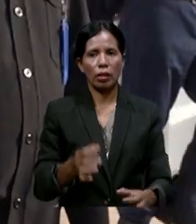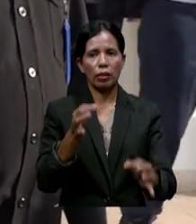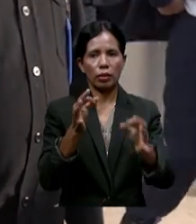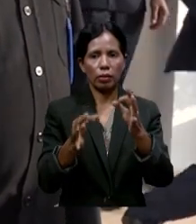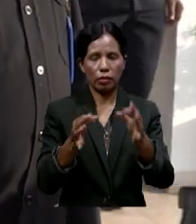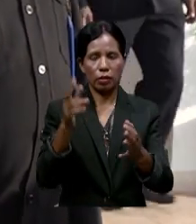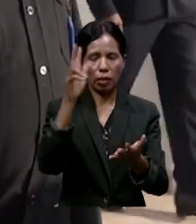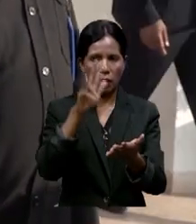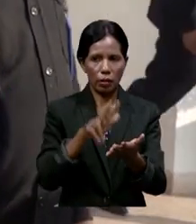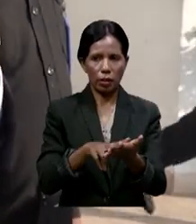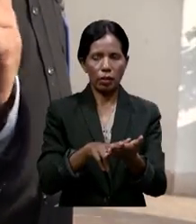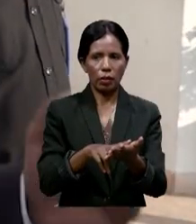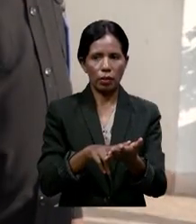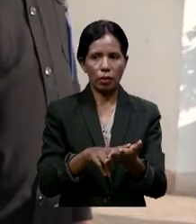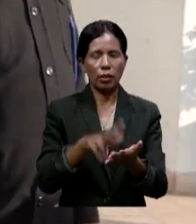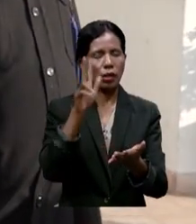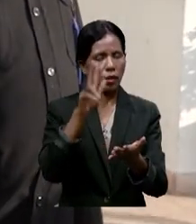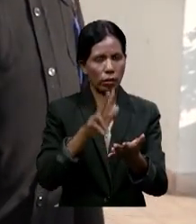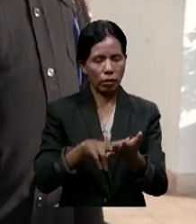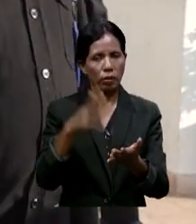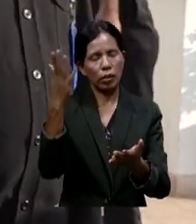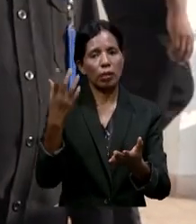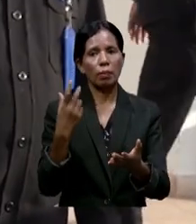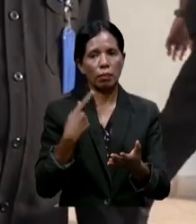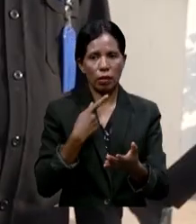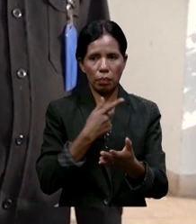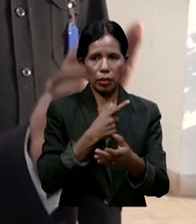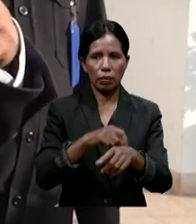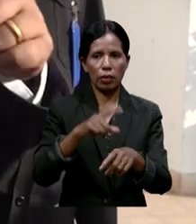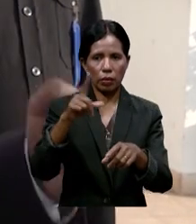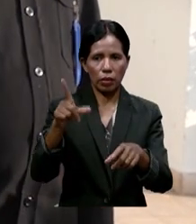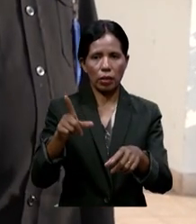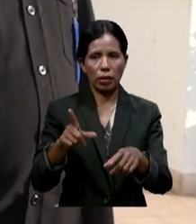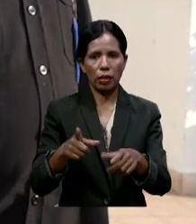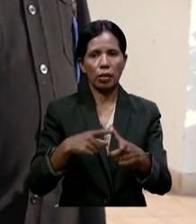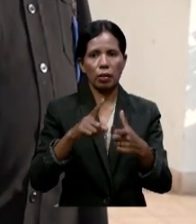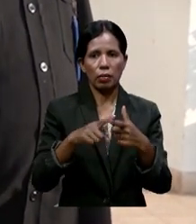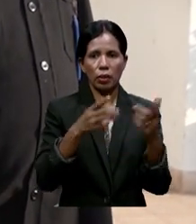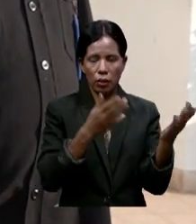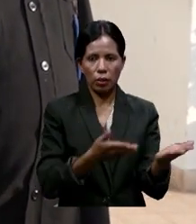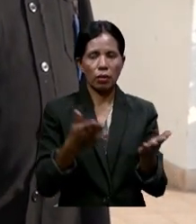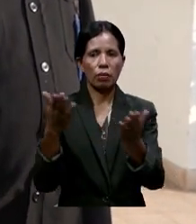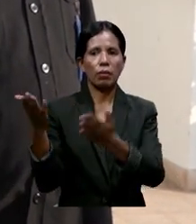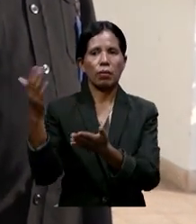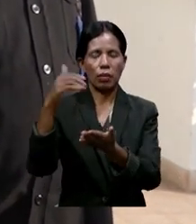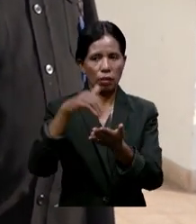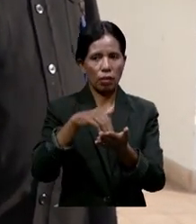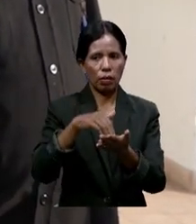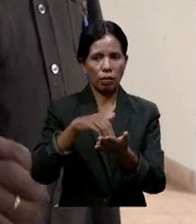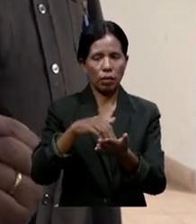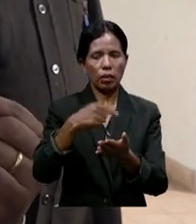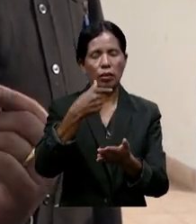Quando aprova, será ratifica de parlamento. Mat foi ngaru ke file file ba